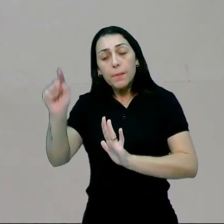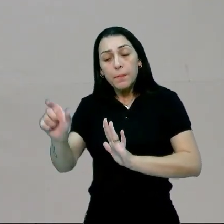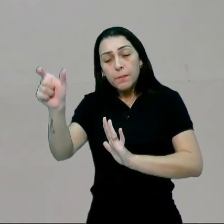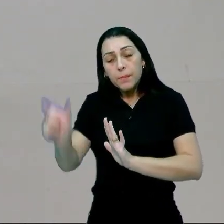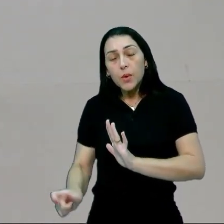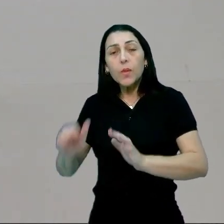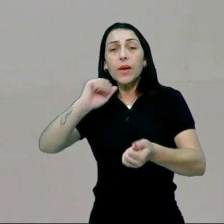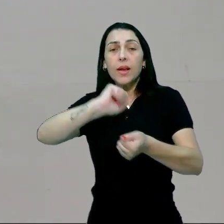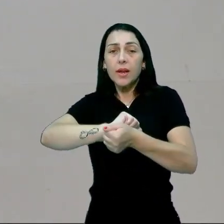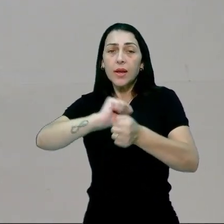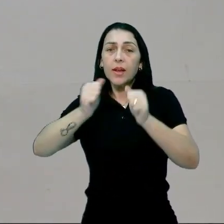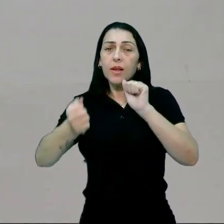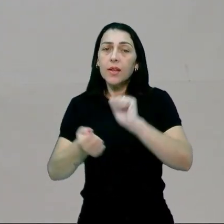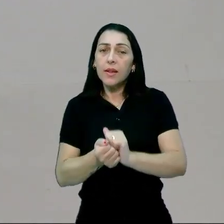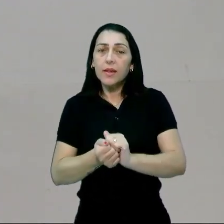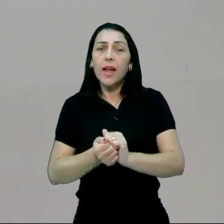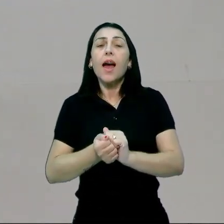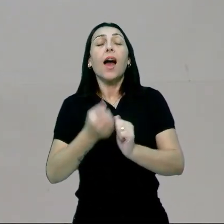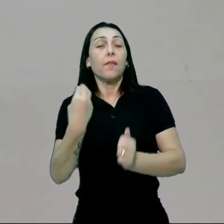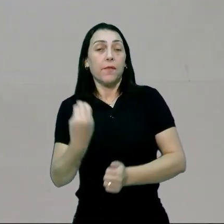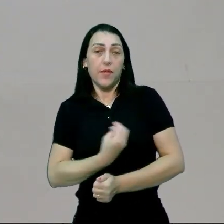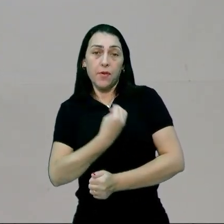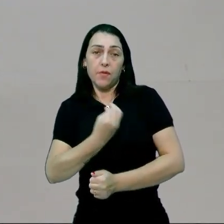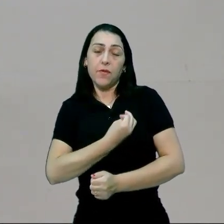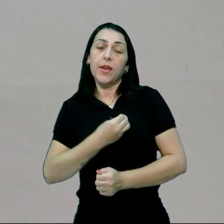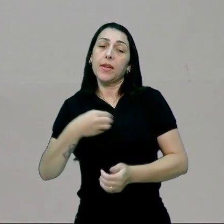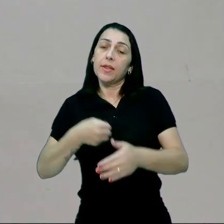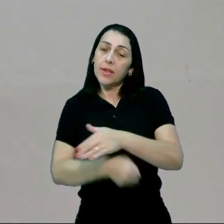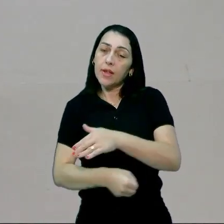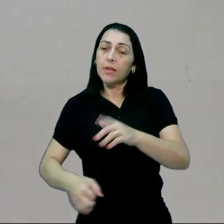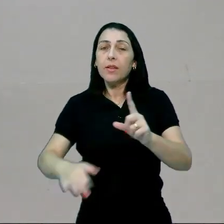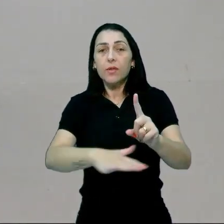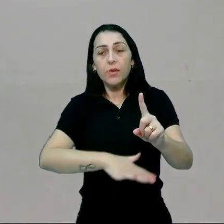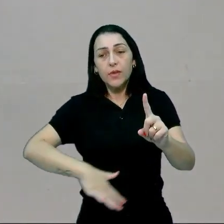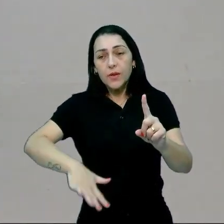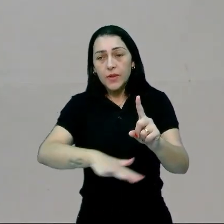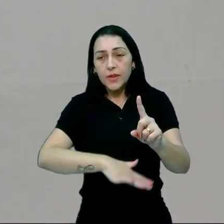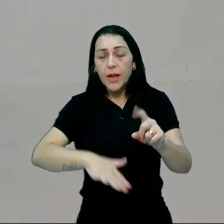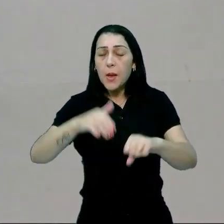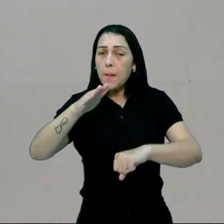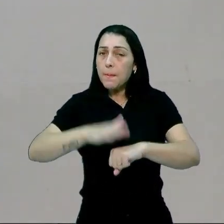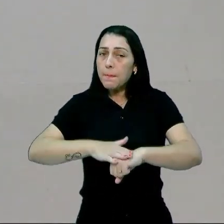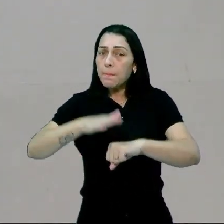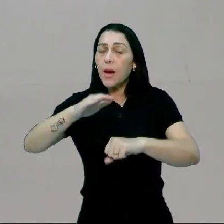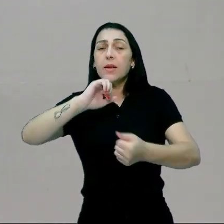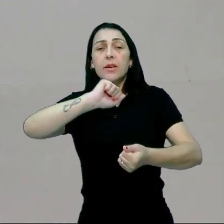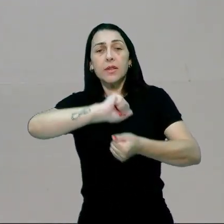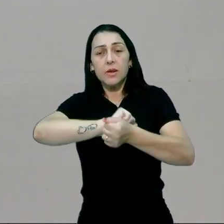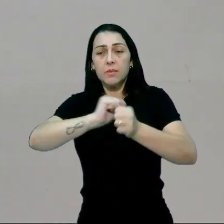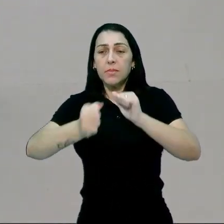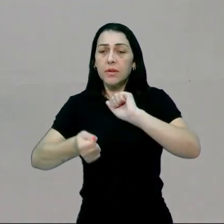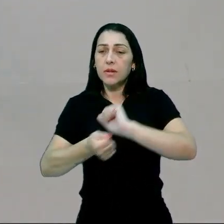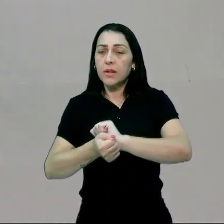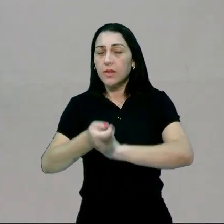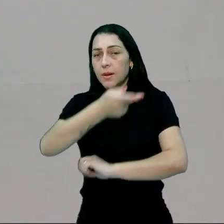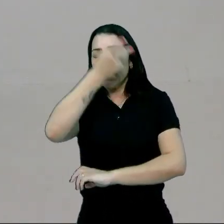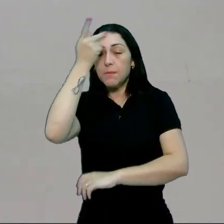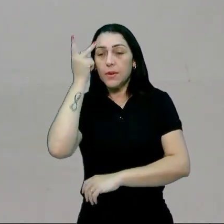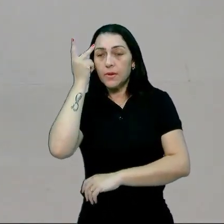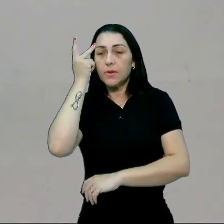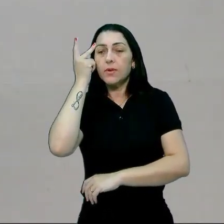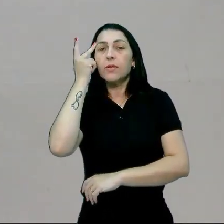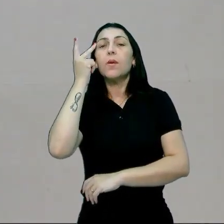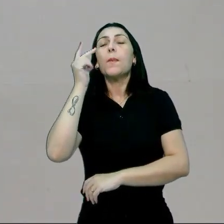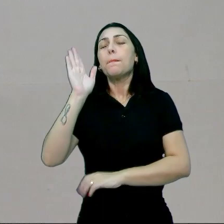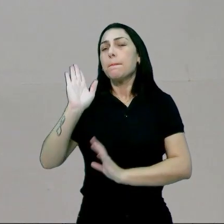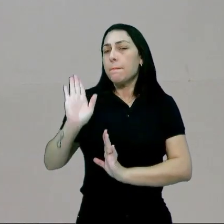se adapta à convivência social. Quanto mais adaptado o indivíduo ele